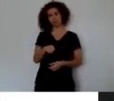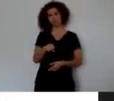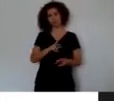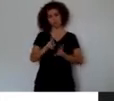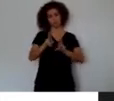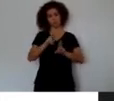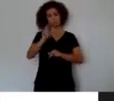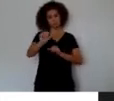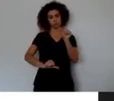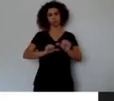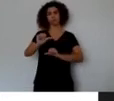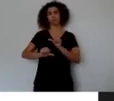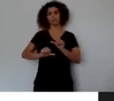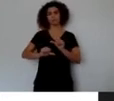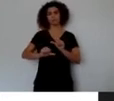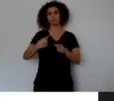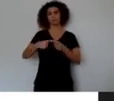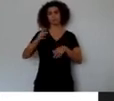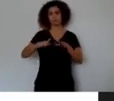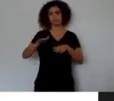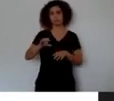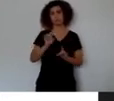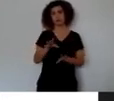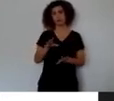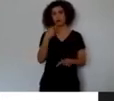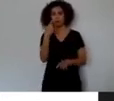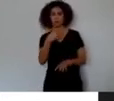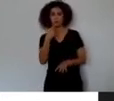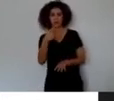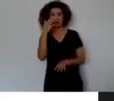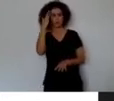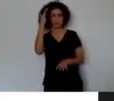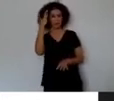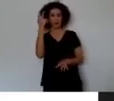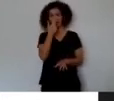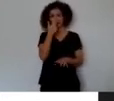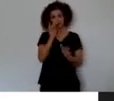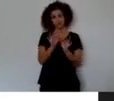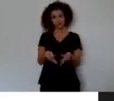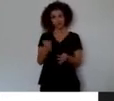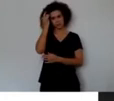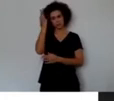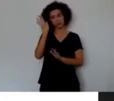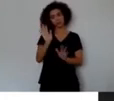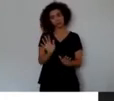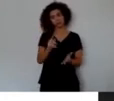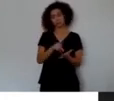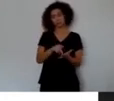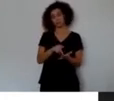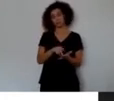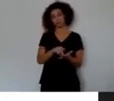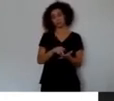enfrentando desconforto, porque quando a gente fala na teoria é muito, muito simples, né? Parece muito simples, mas a gente está falando de um lugar